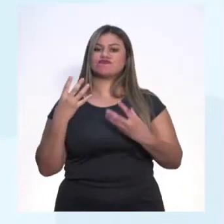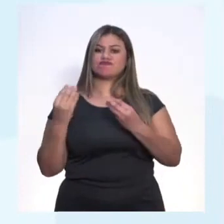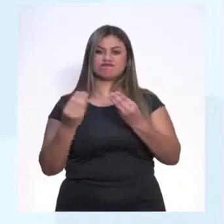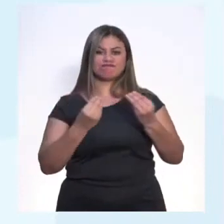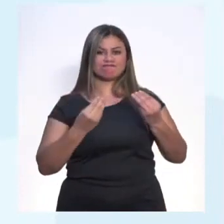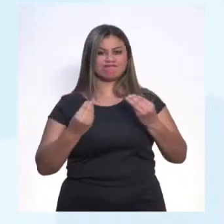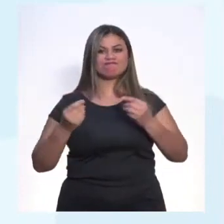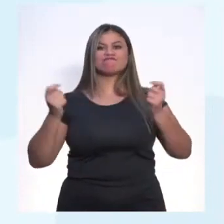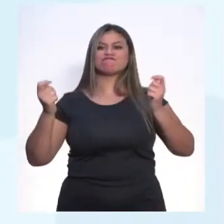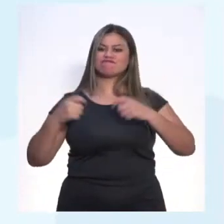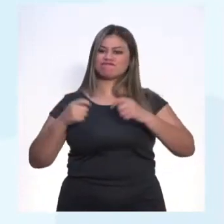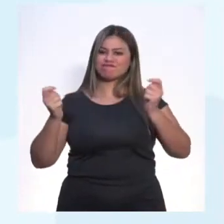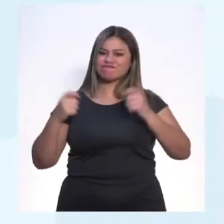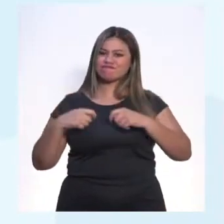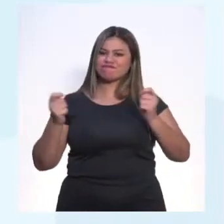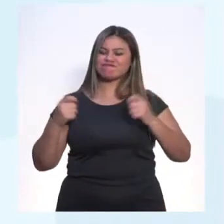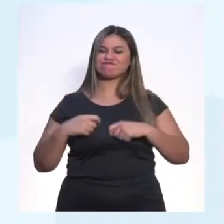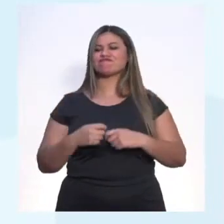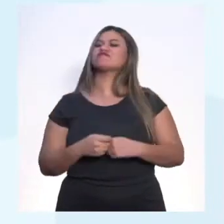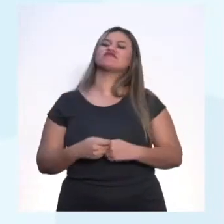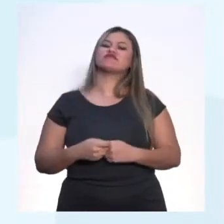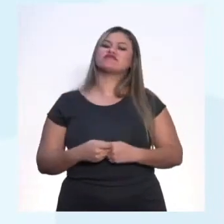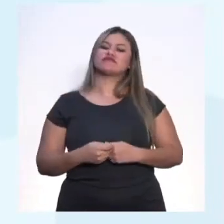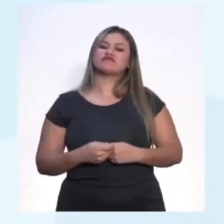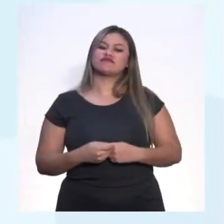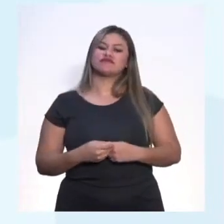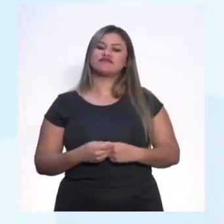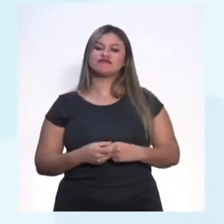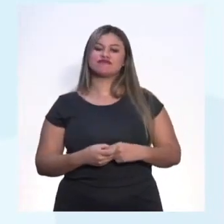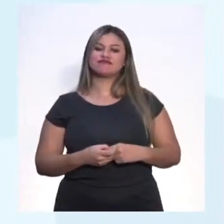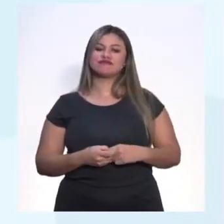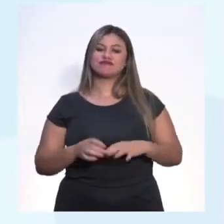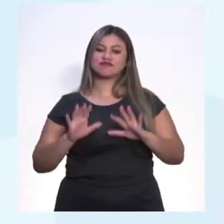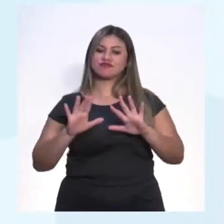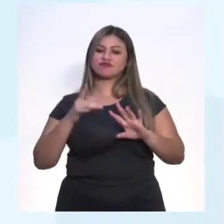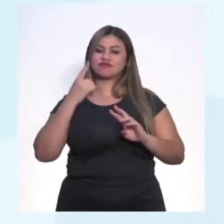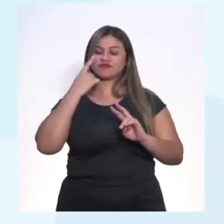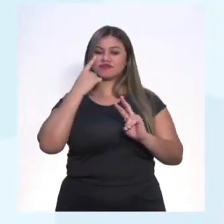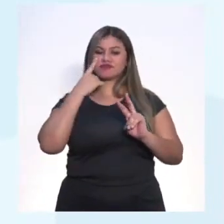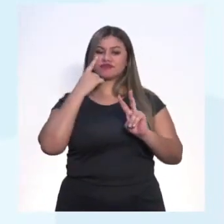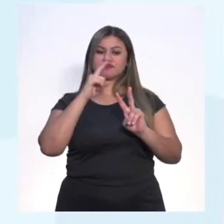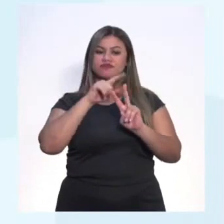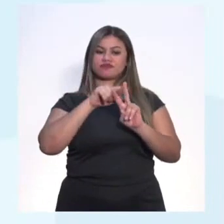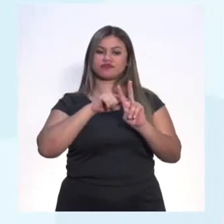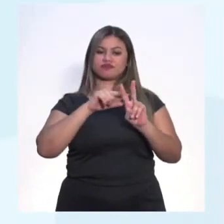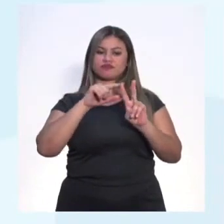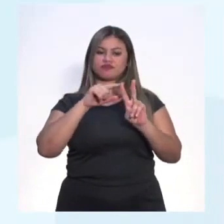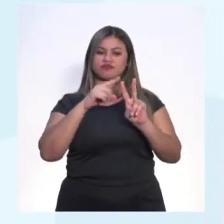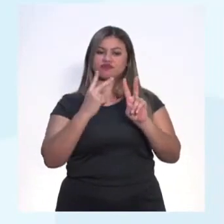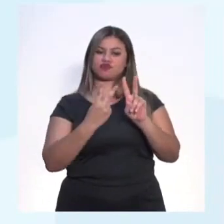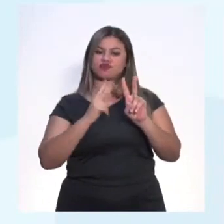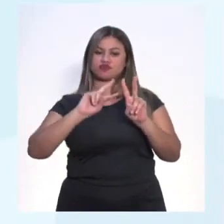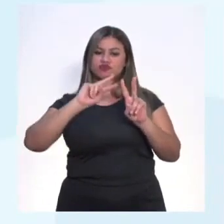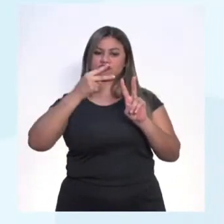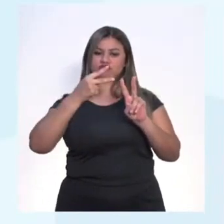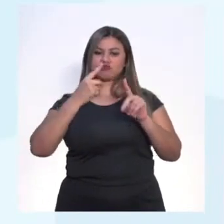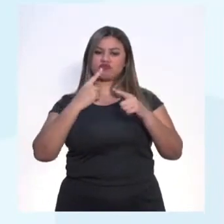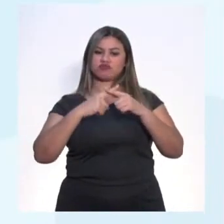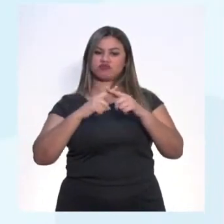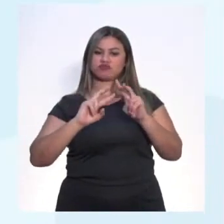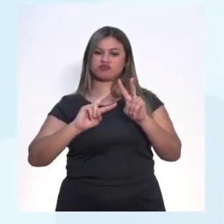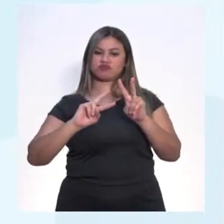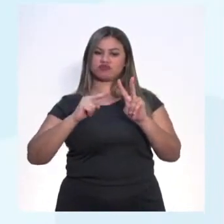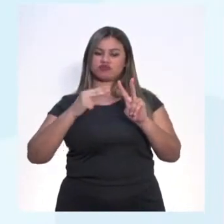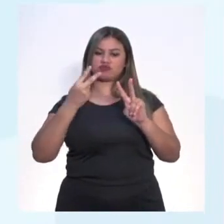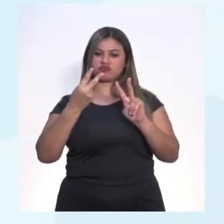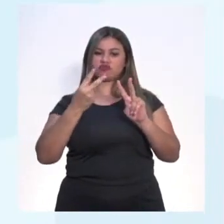um monte de gente da raiz, não é, pessoal? Então, aqui, ó, 2 ao quadrado, 2